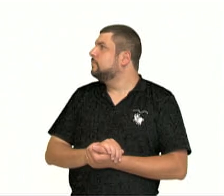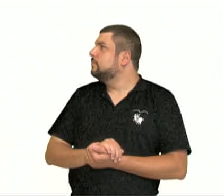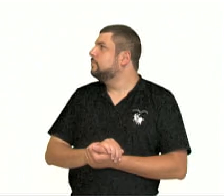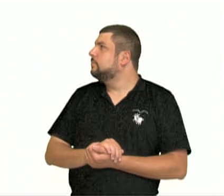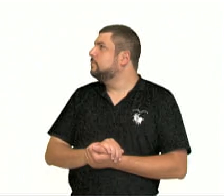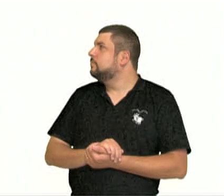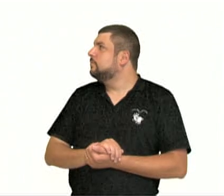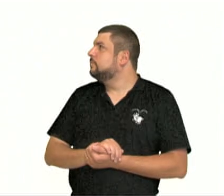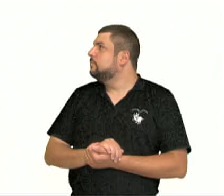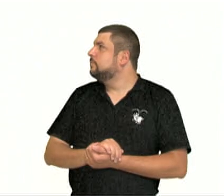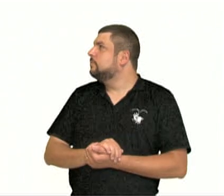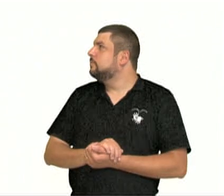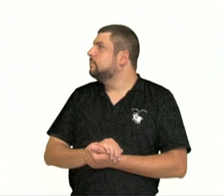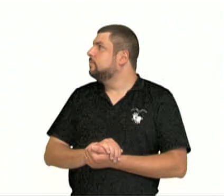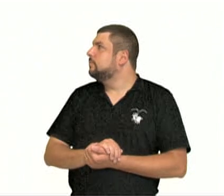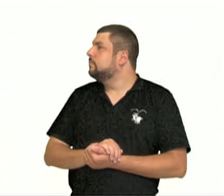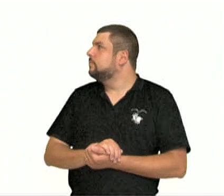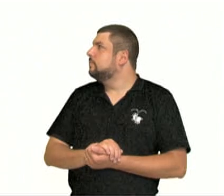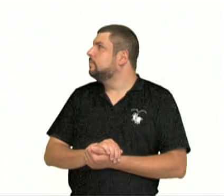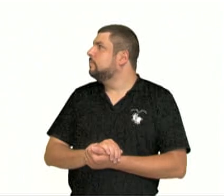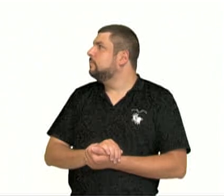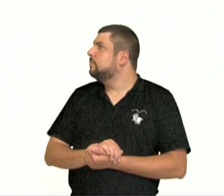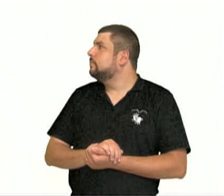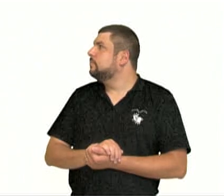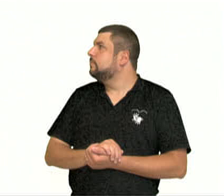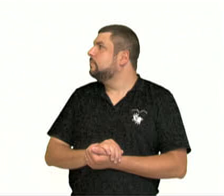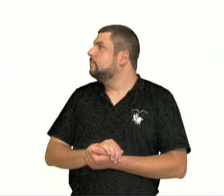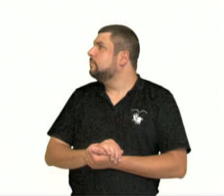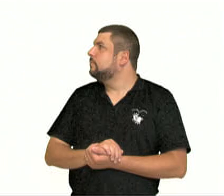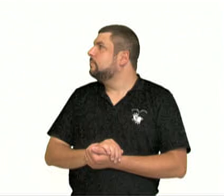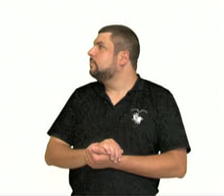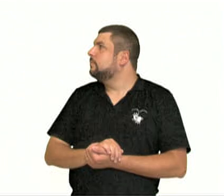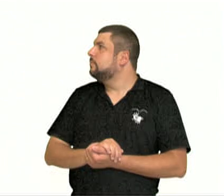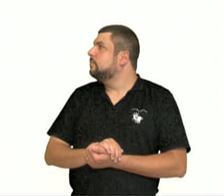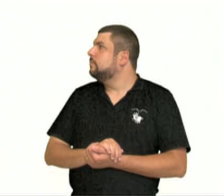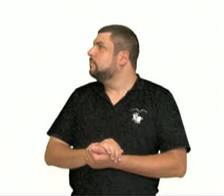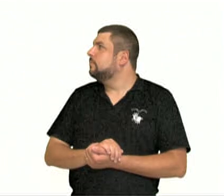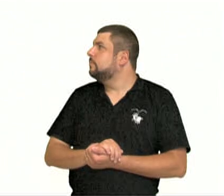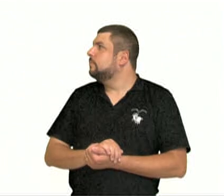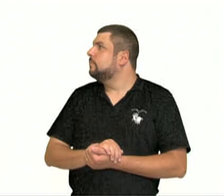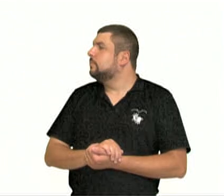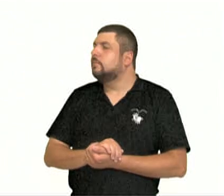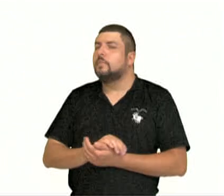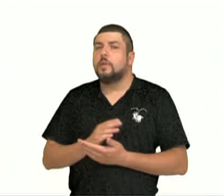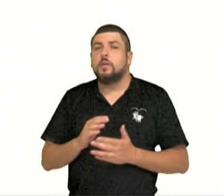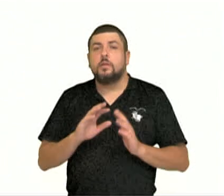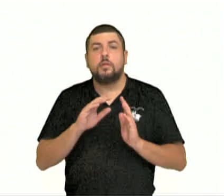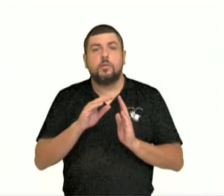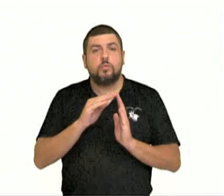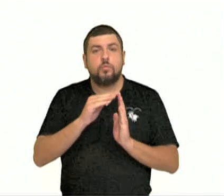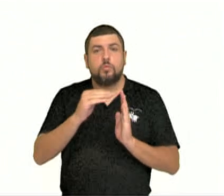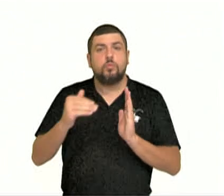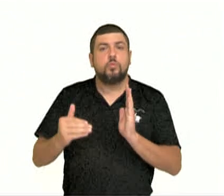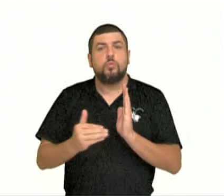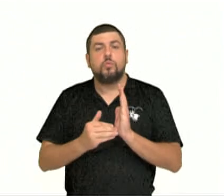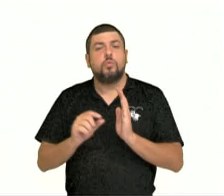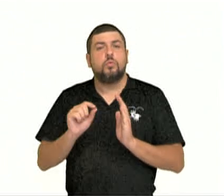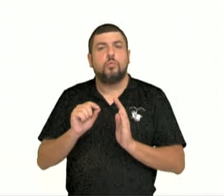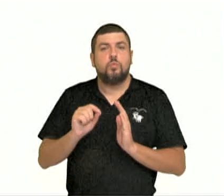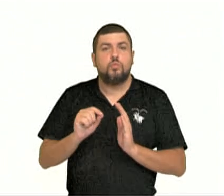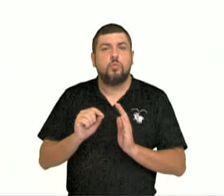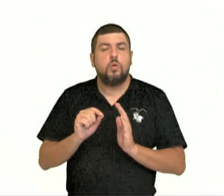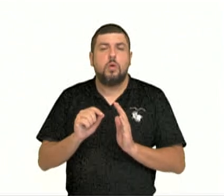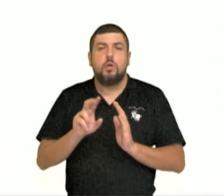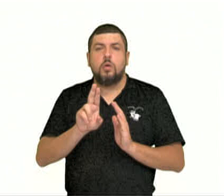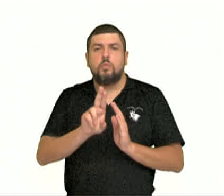foram conjugados com o pronome personal tu. Todos eles conjugados com tu, tá? Tu, no